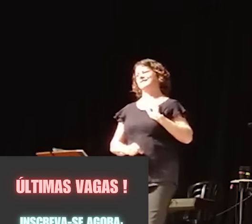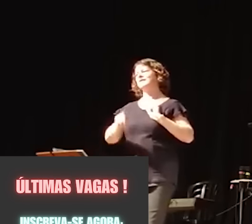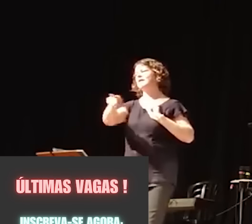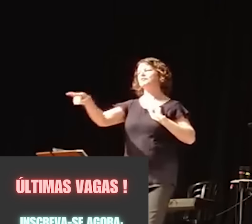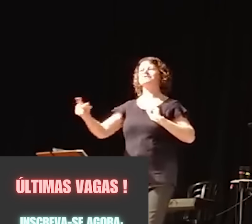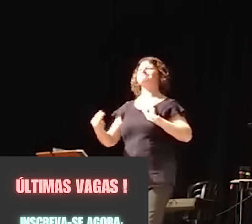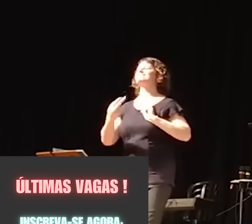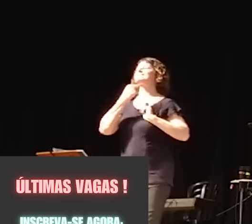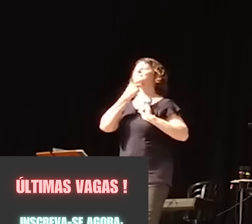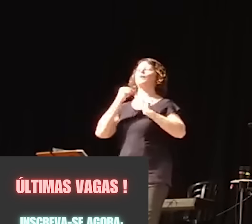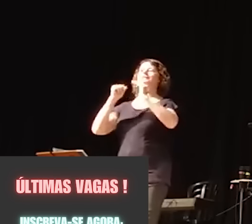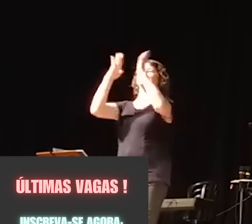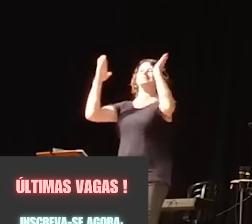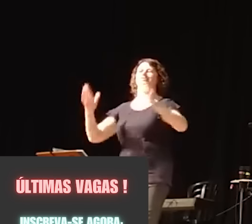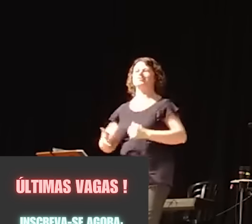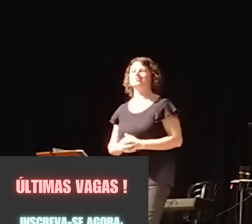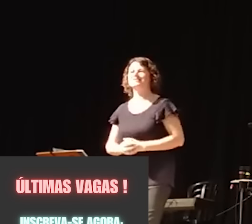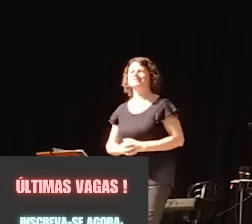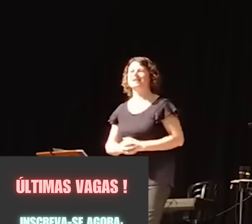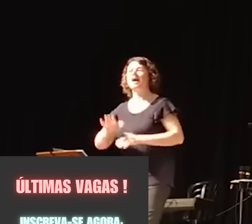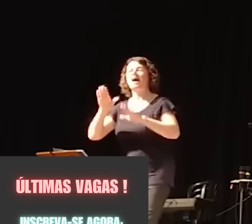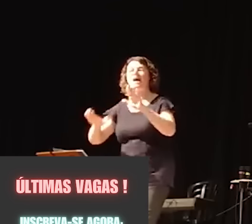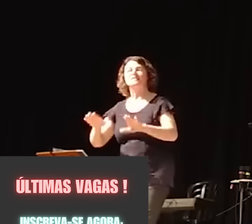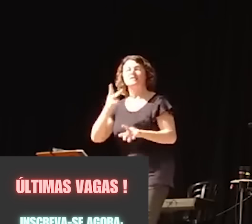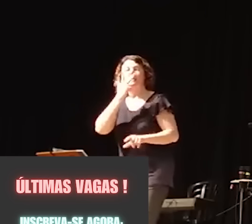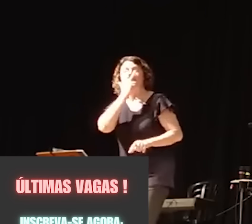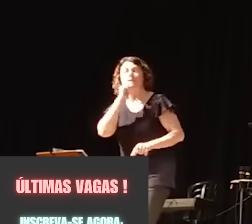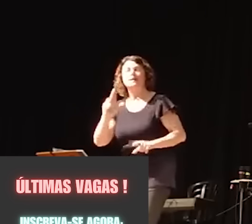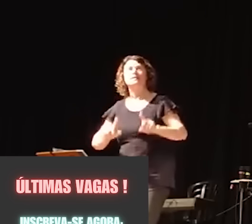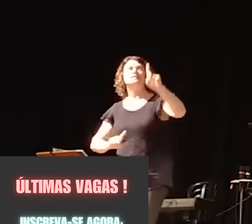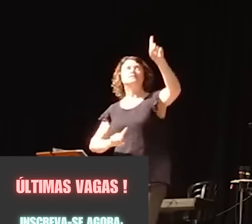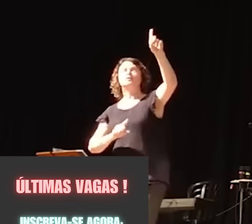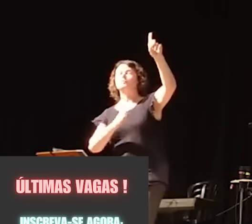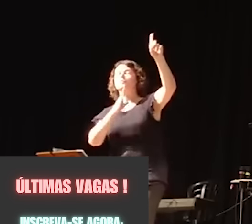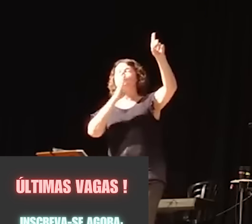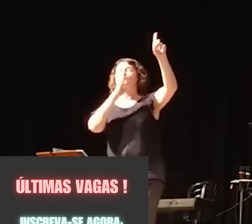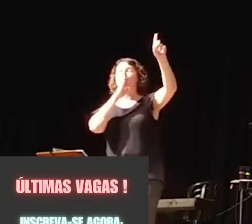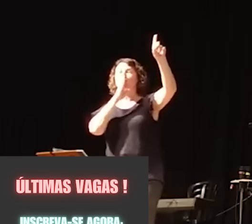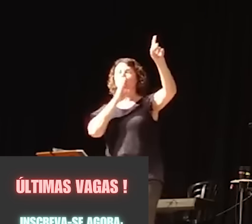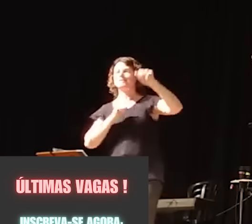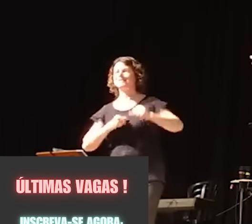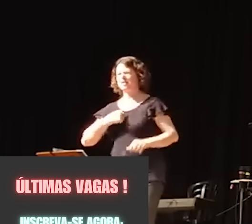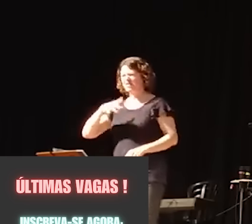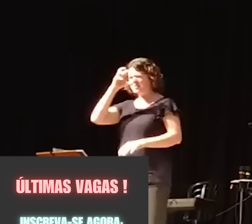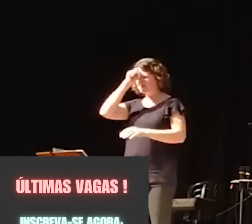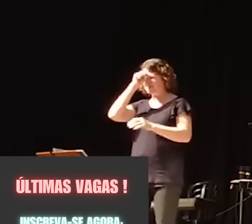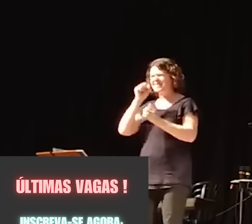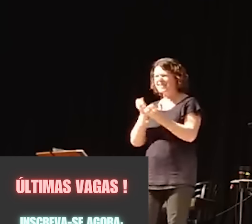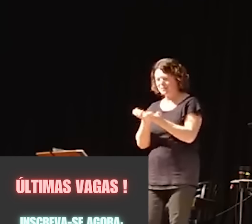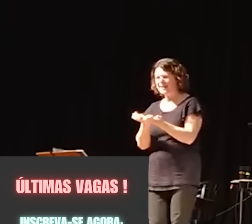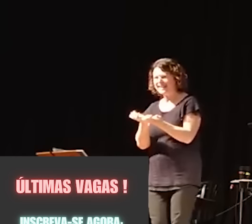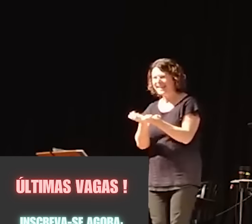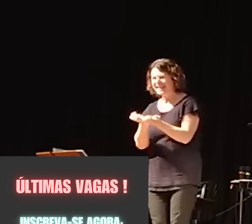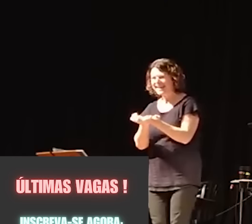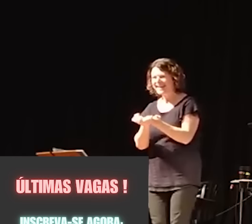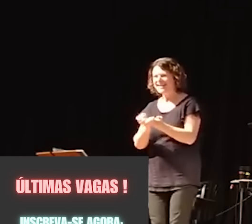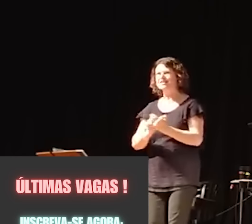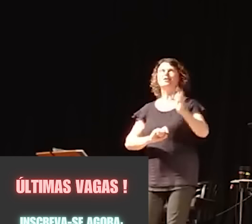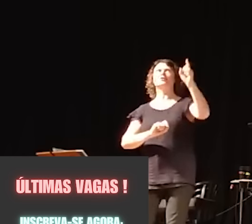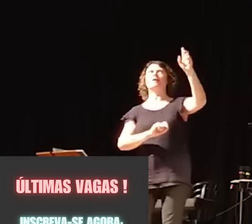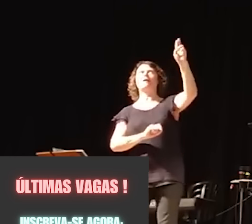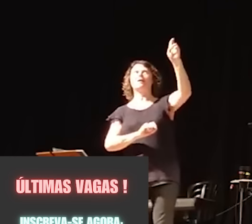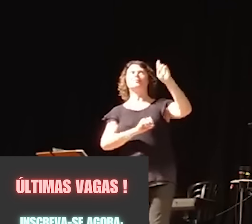porque tem H gente que Deus não fala nada a gente aprende na ibd que Deus diz sim Deus não e Deus diz não e Deus diz es a gente não aprende